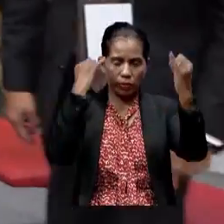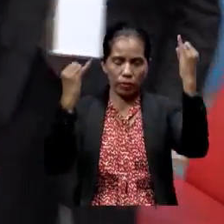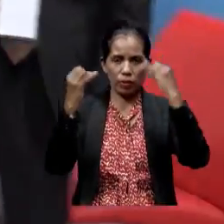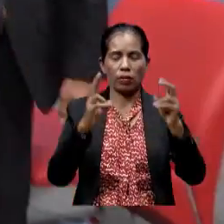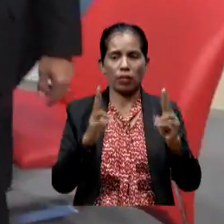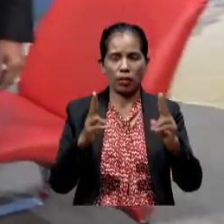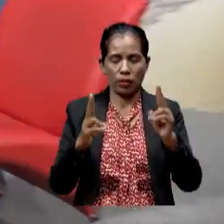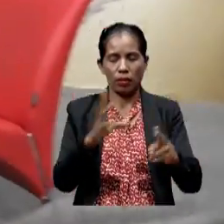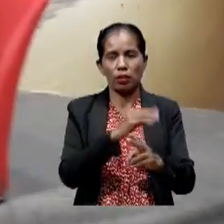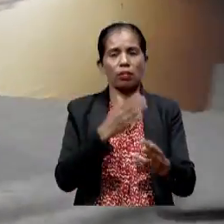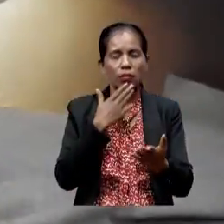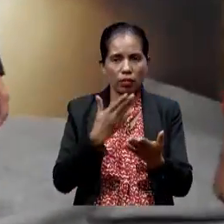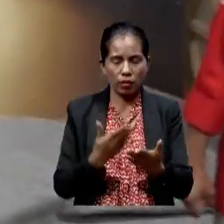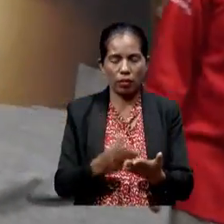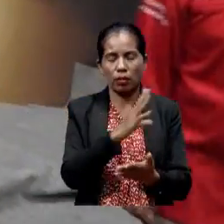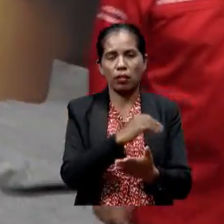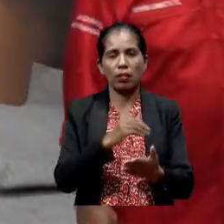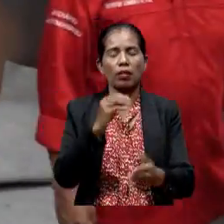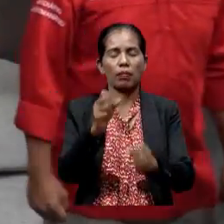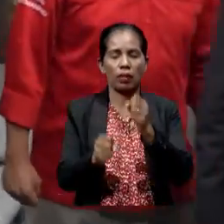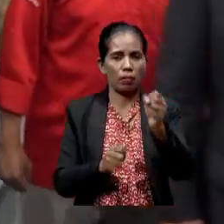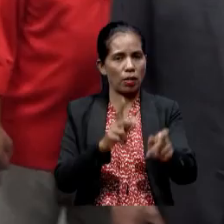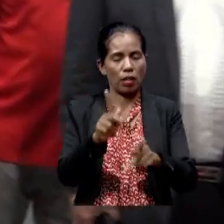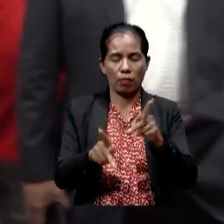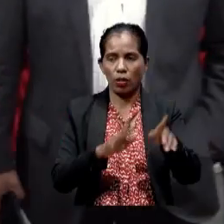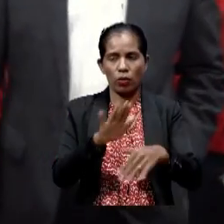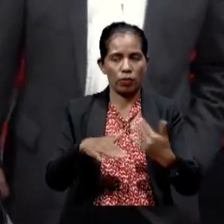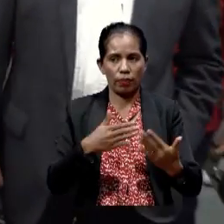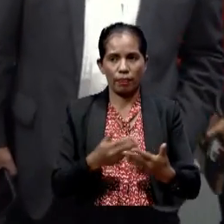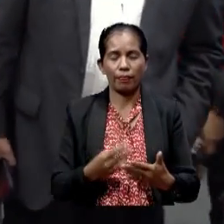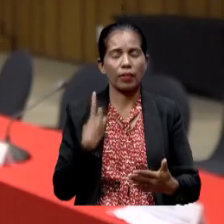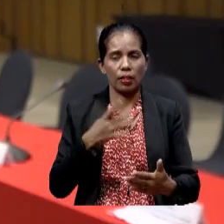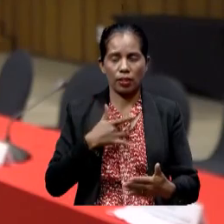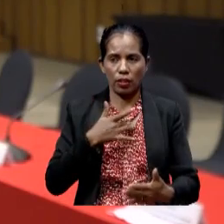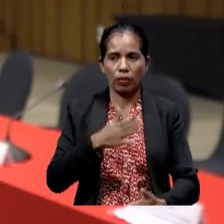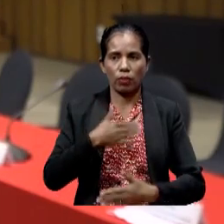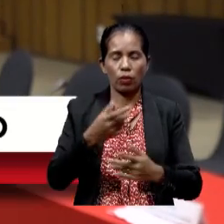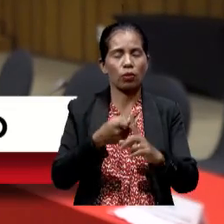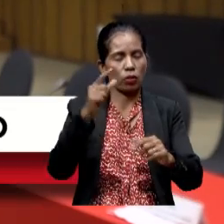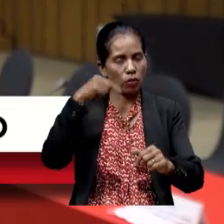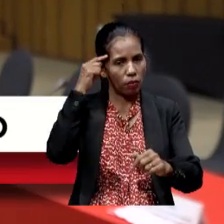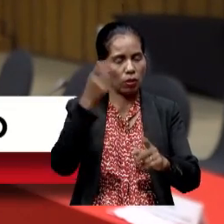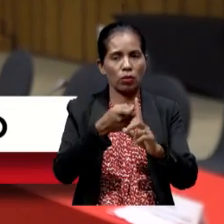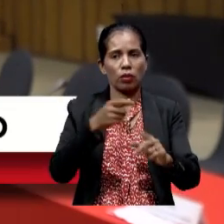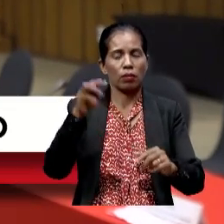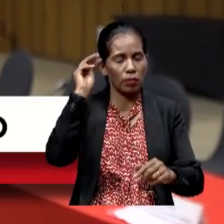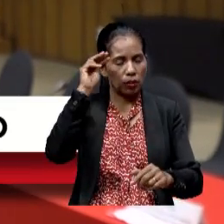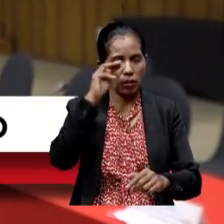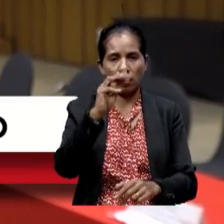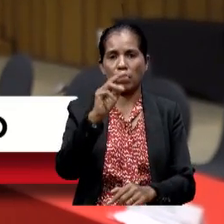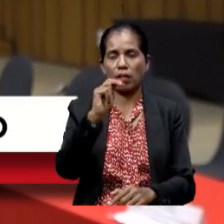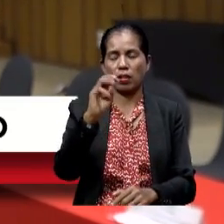nelais, credível, no rigor da sociedade. Primeiro, bem, então, esse privilégio, né? O seu governo e o seu Ministério de Negócios Estrangeiros e